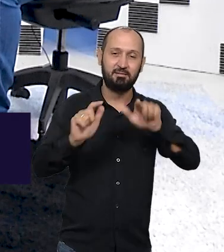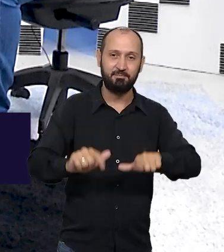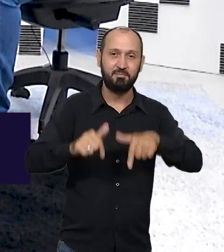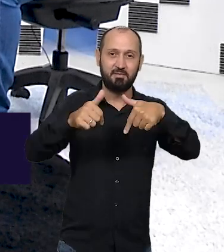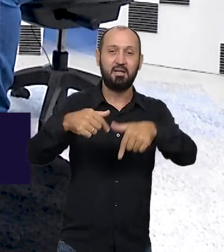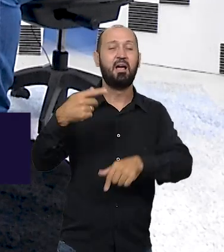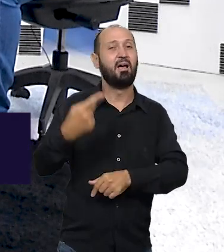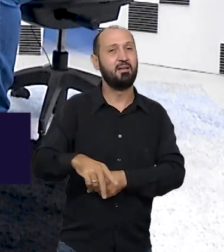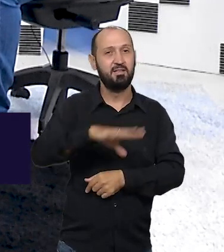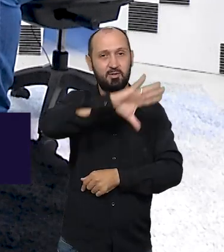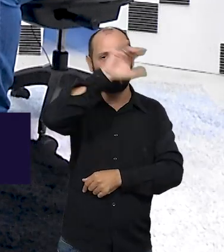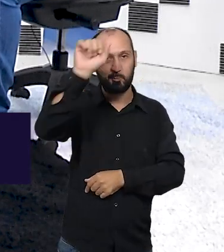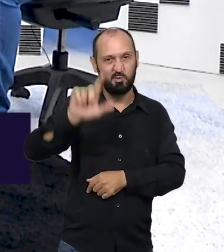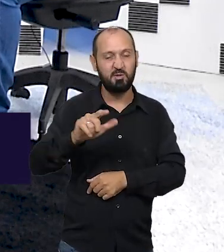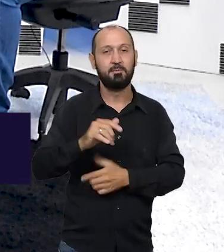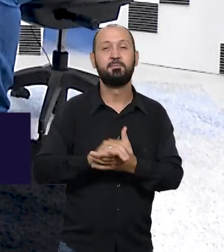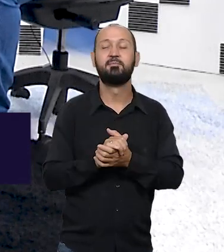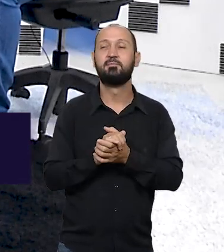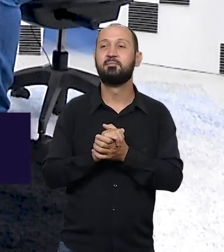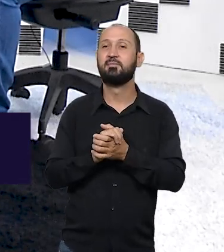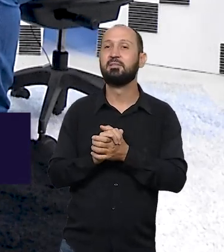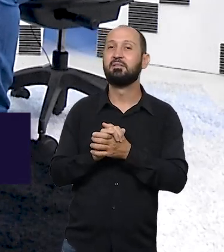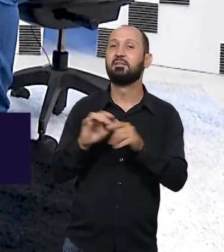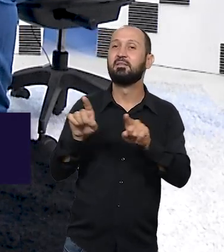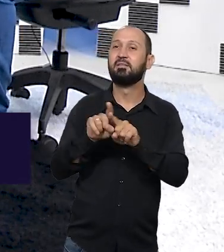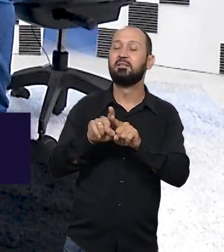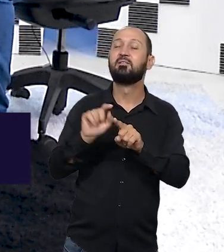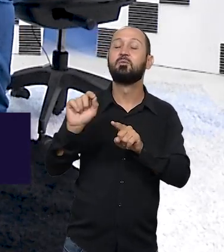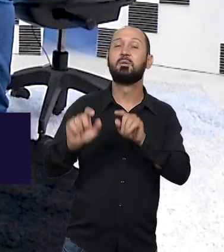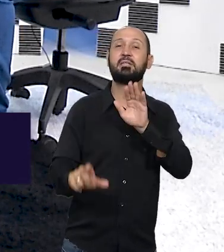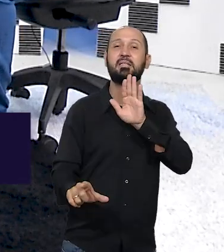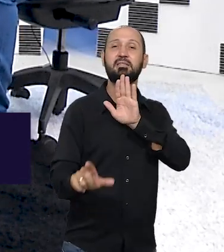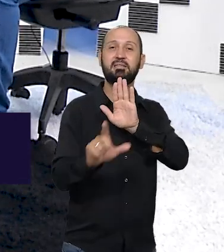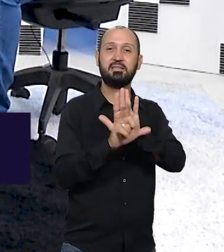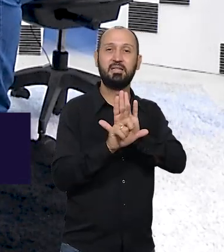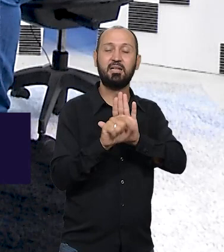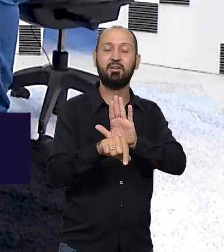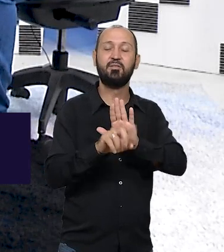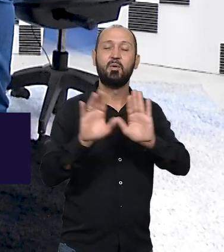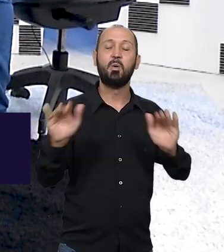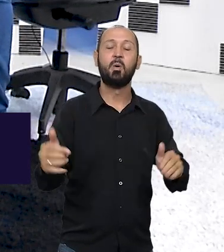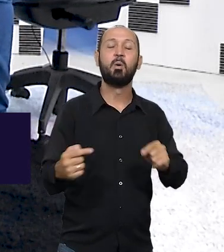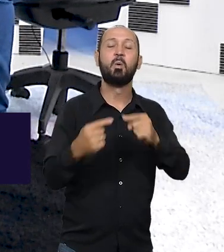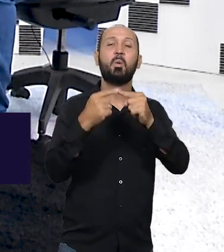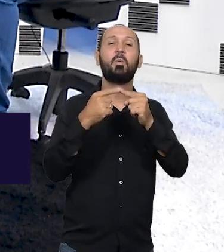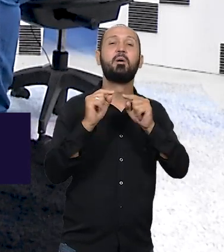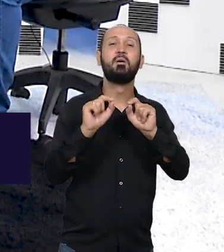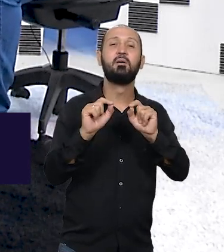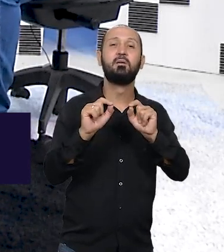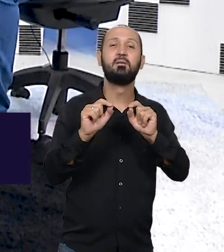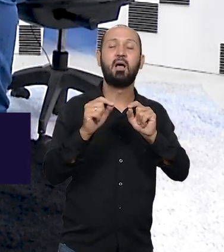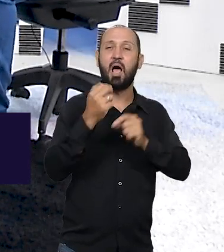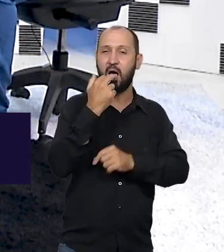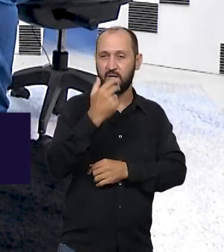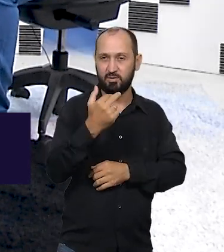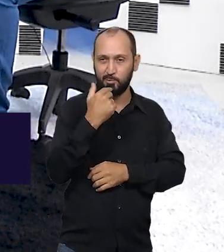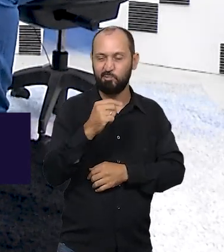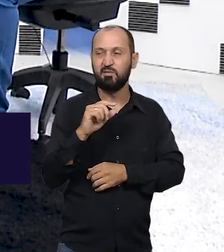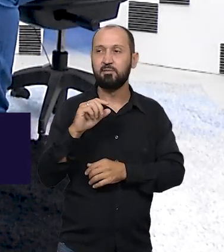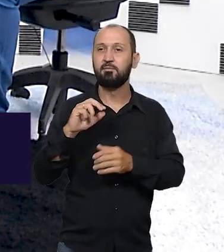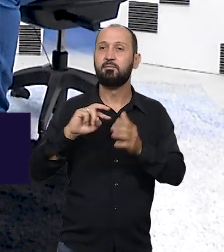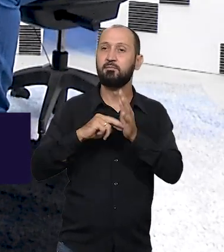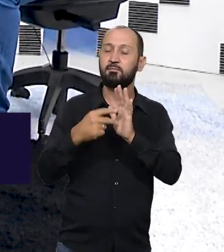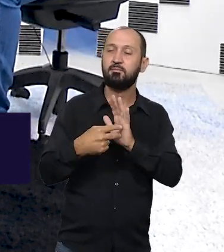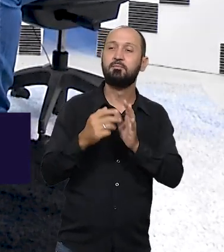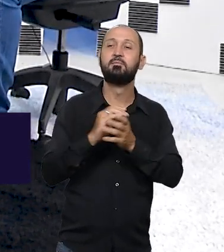nossa Assembleia do Mato Grosso do Sul. Inclusive, né, foi uma das leis, né, foi com relação às cores, o símbolo,